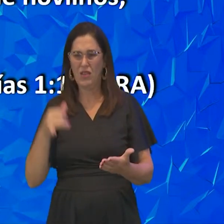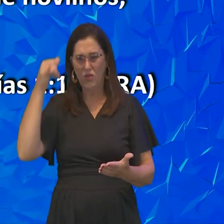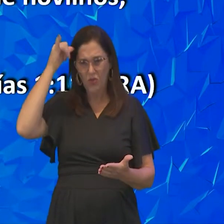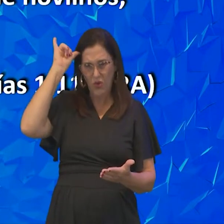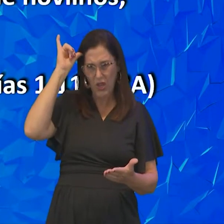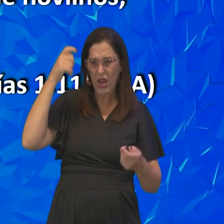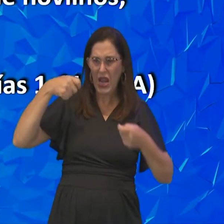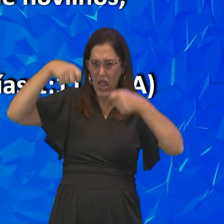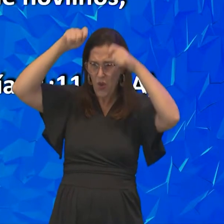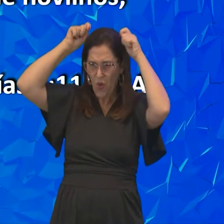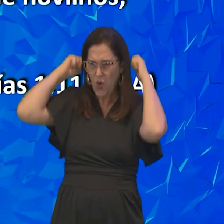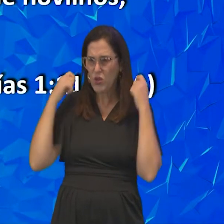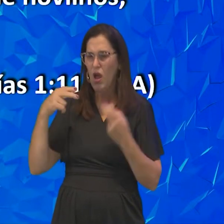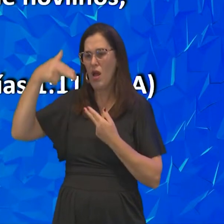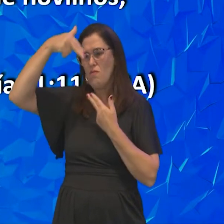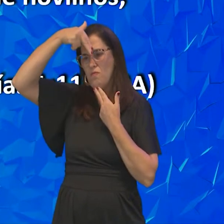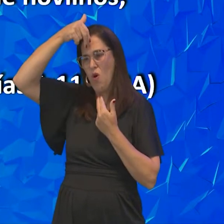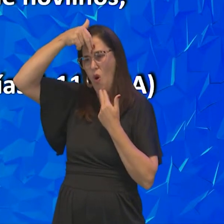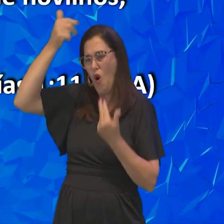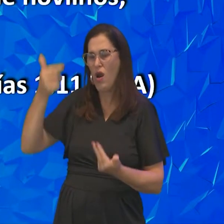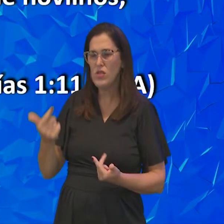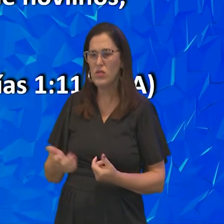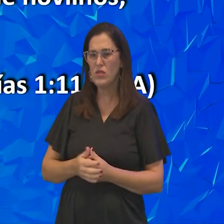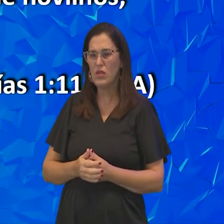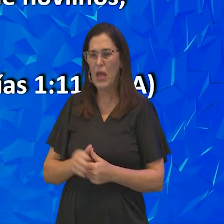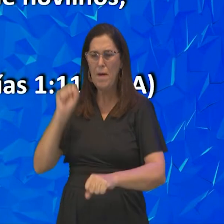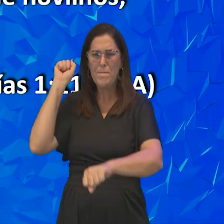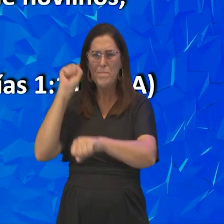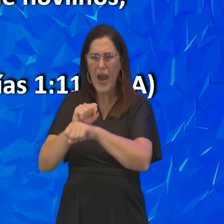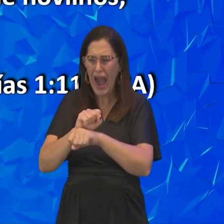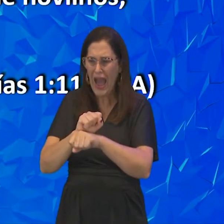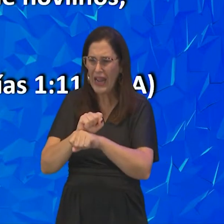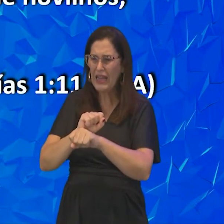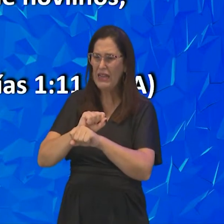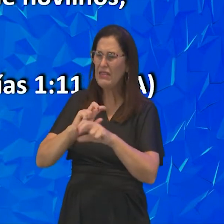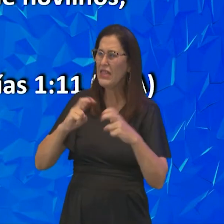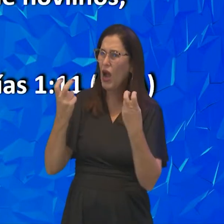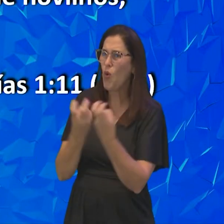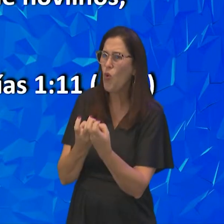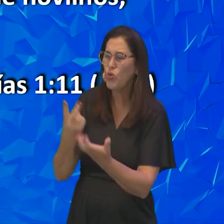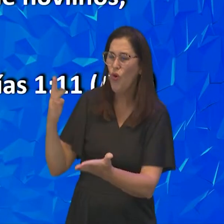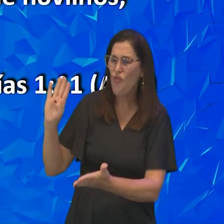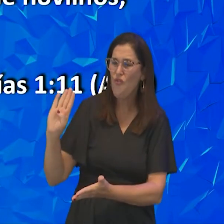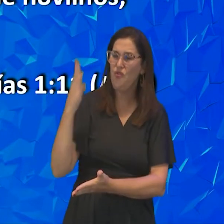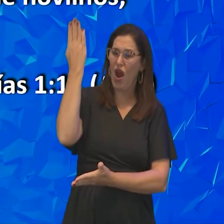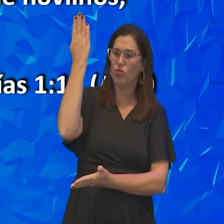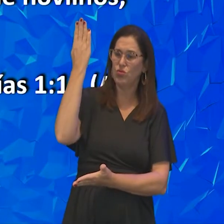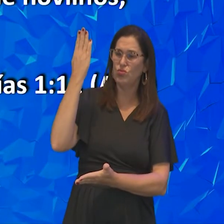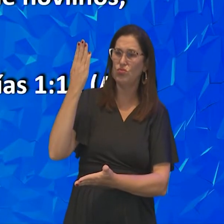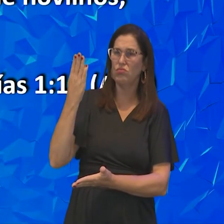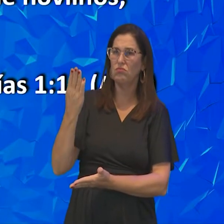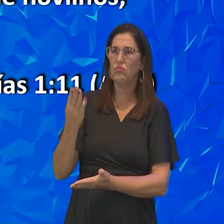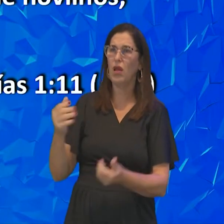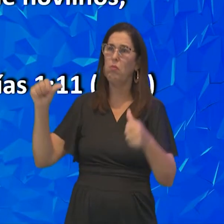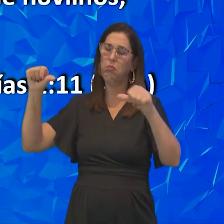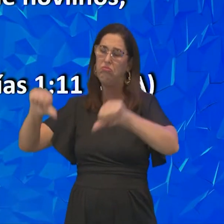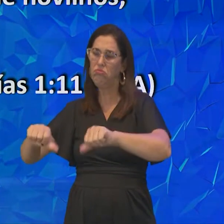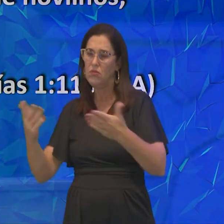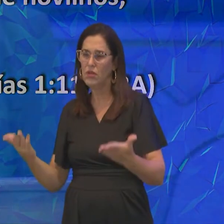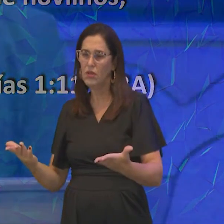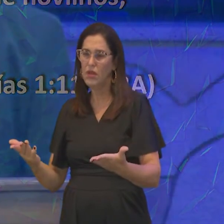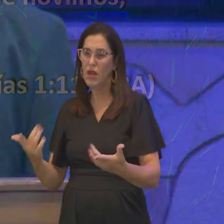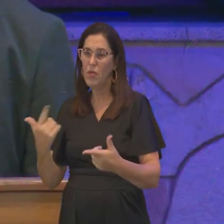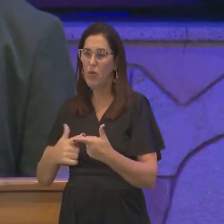de cordeiros e nem de bodes. Parem de me cultuar, porque este culto não está valendo